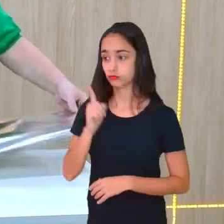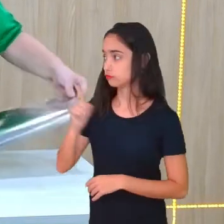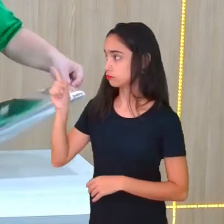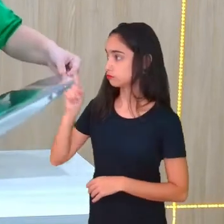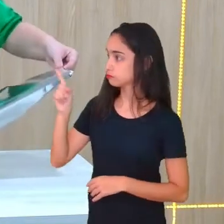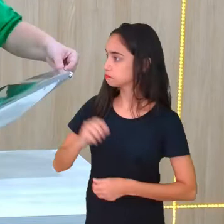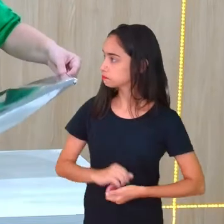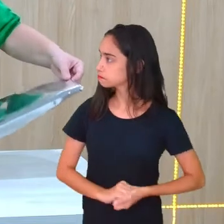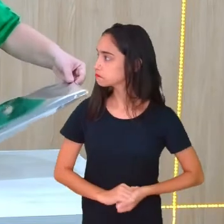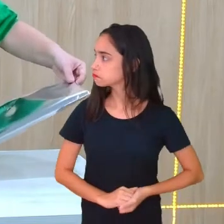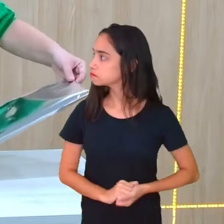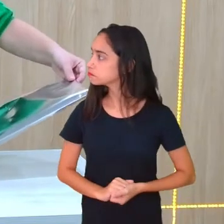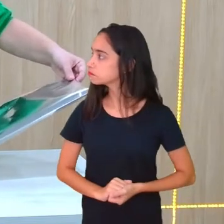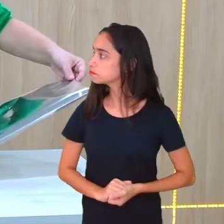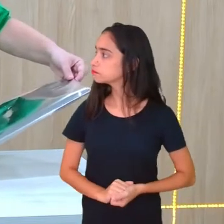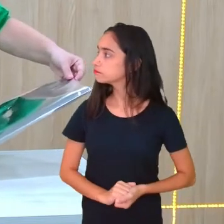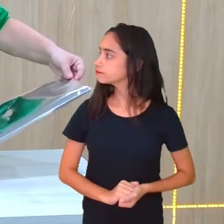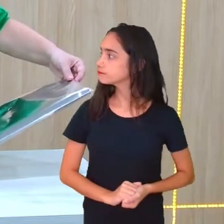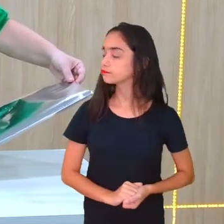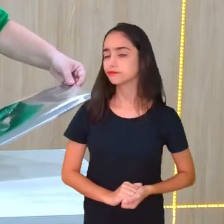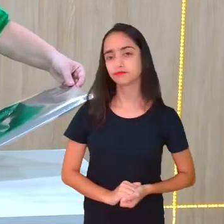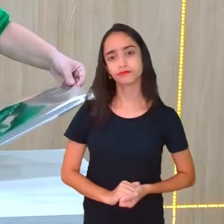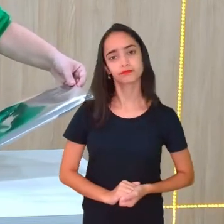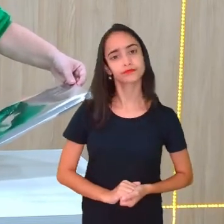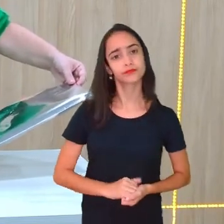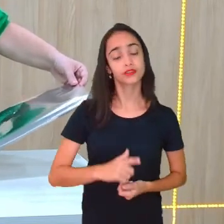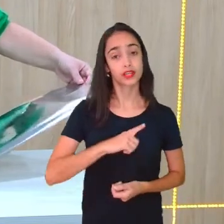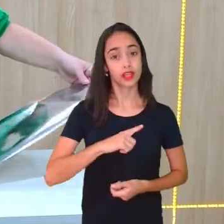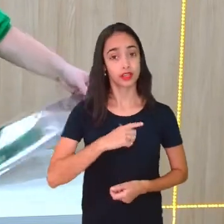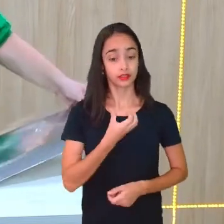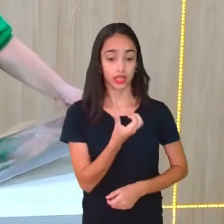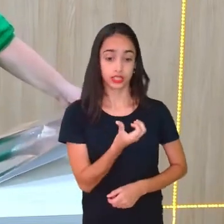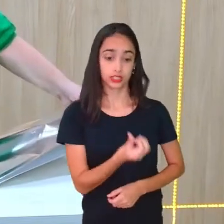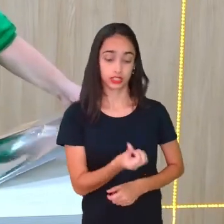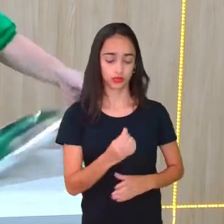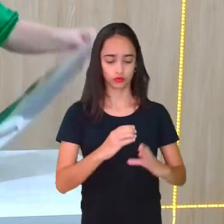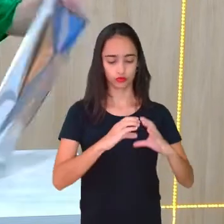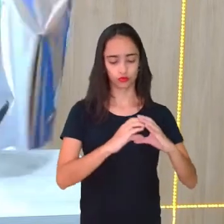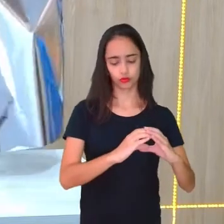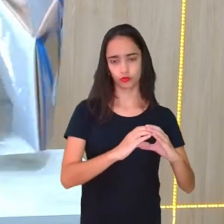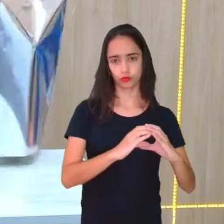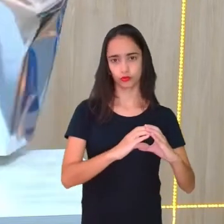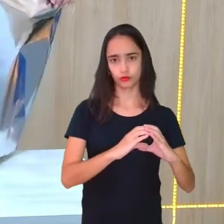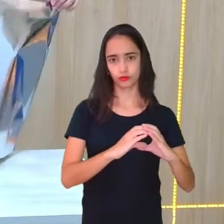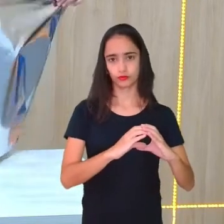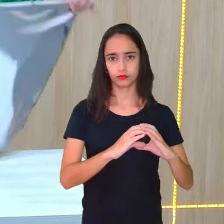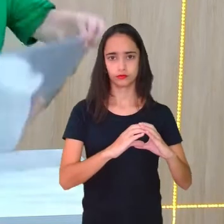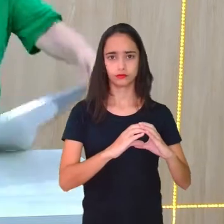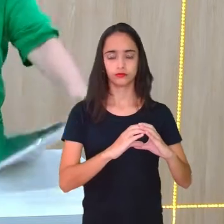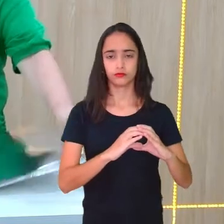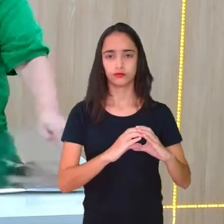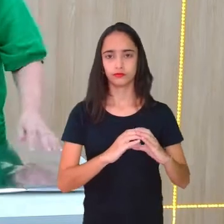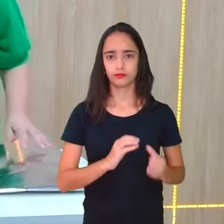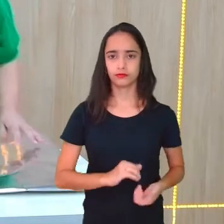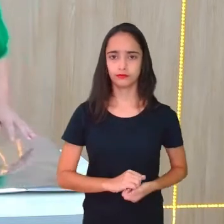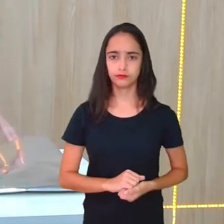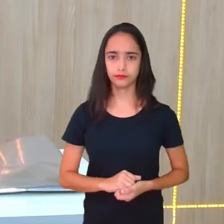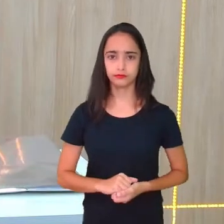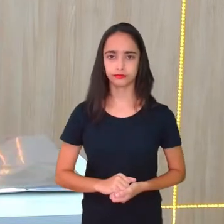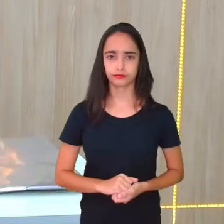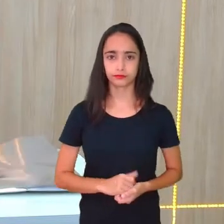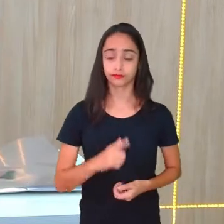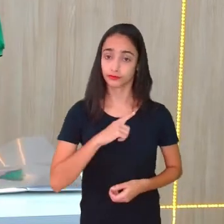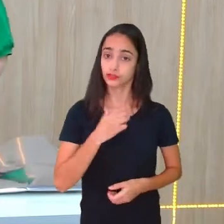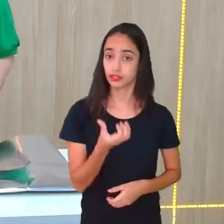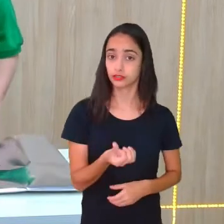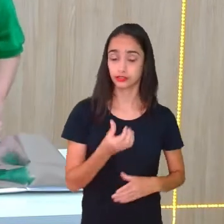Ups! Eu tenho seis bolinhas. Tá? Eu tenho seis bolinhas. O que que